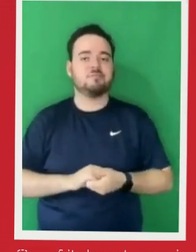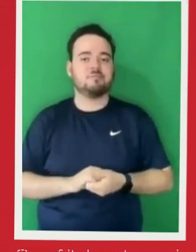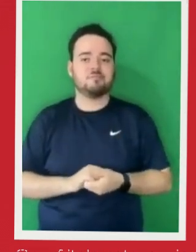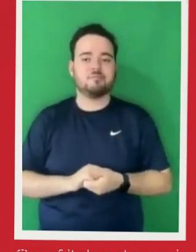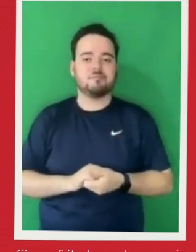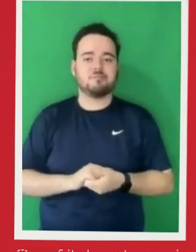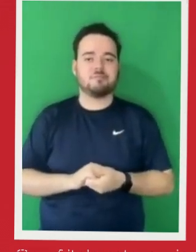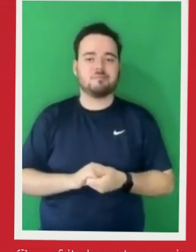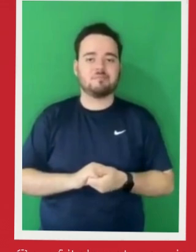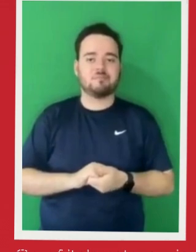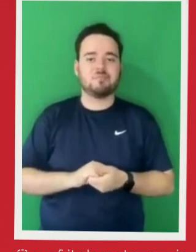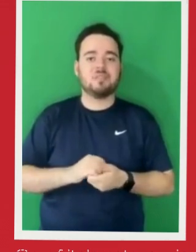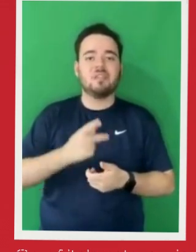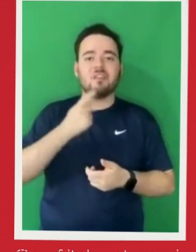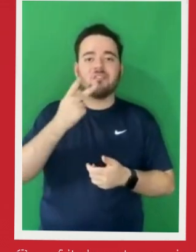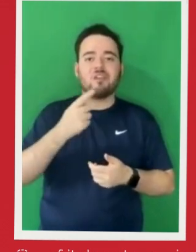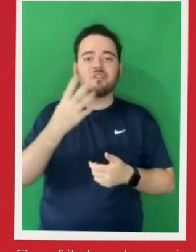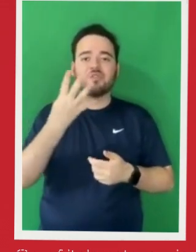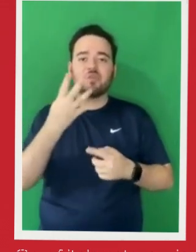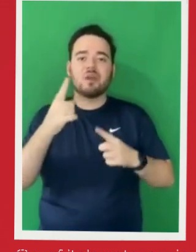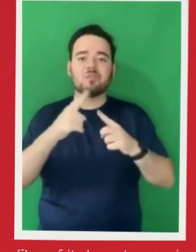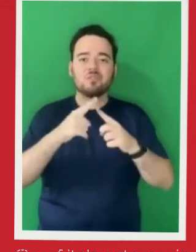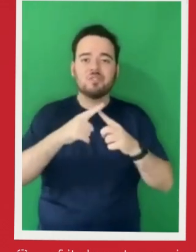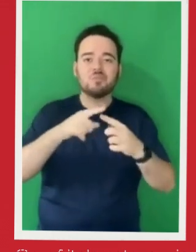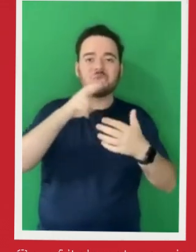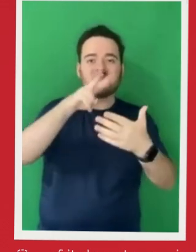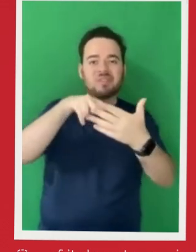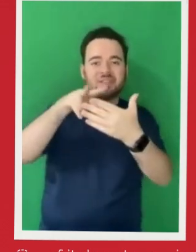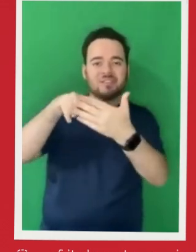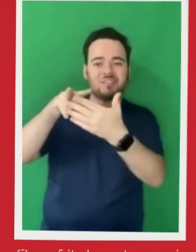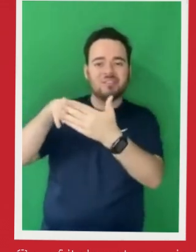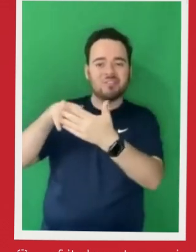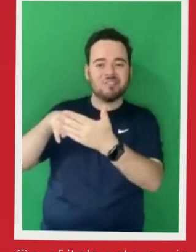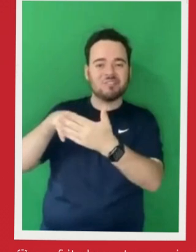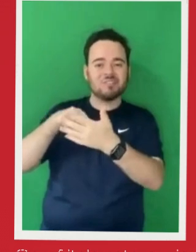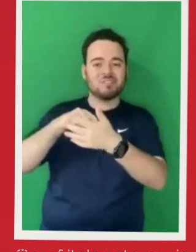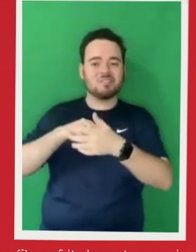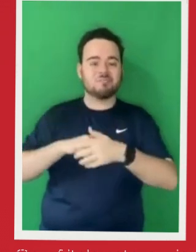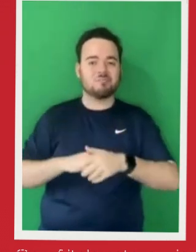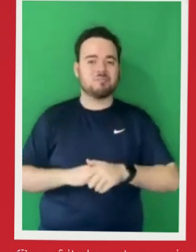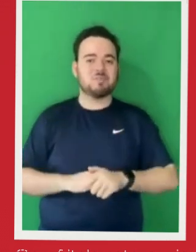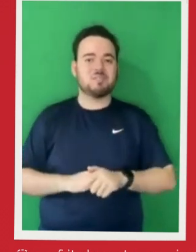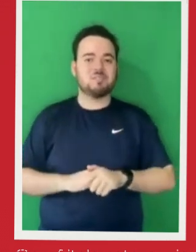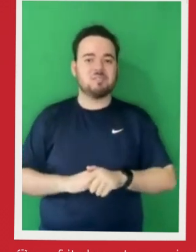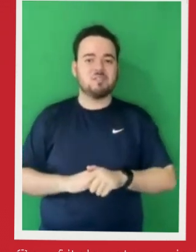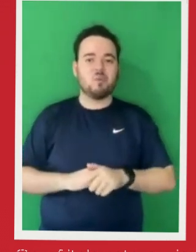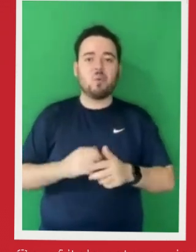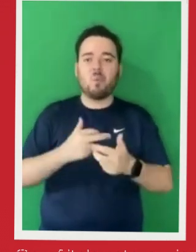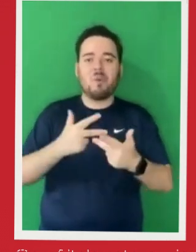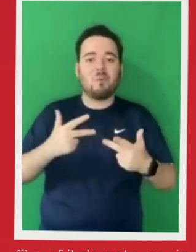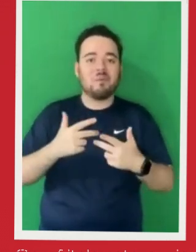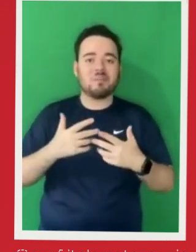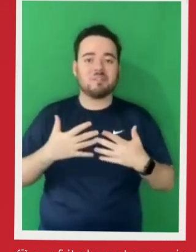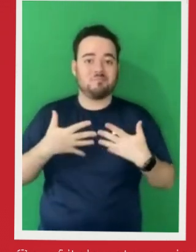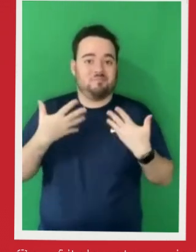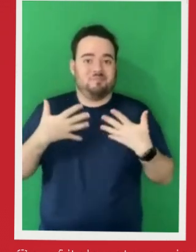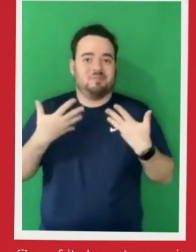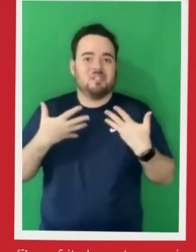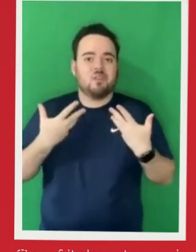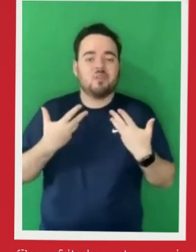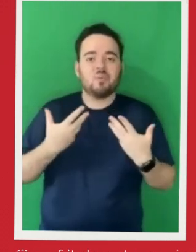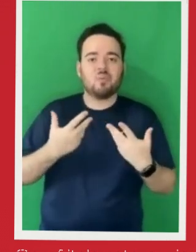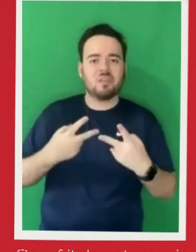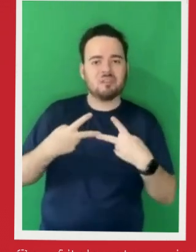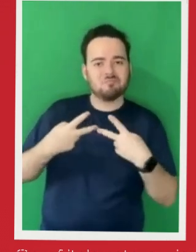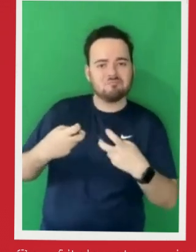Essa, que eu falo dos 4 tipos de leitoras, é só uma coisa bem humorada, a gente não tenta